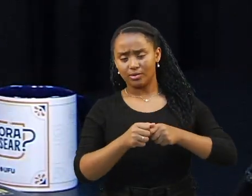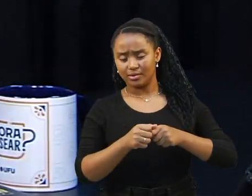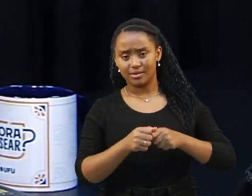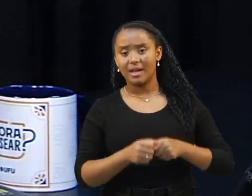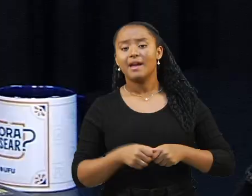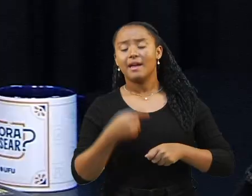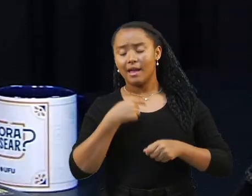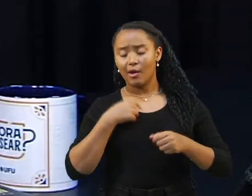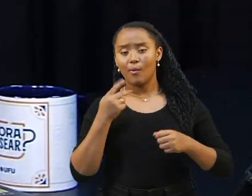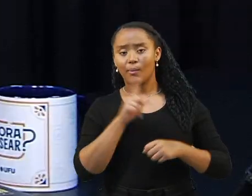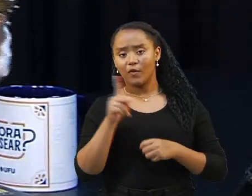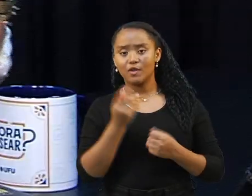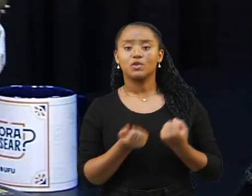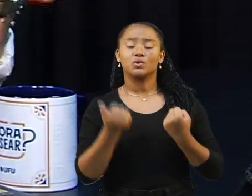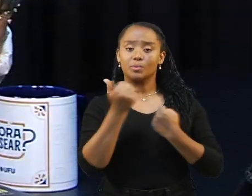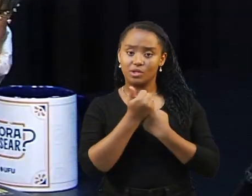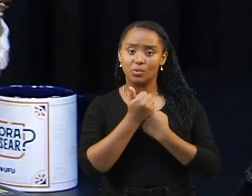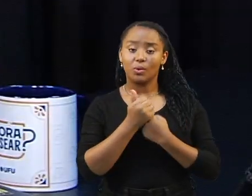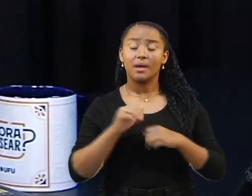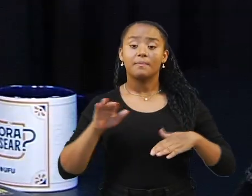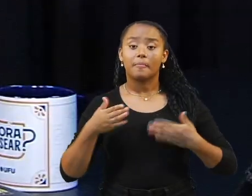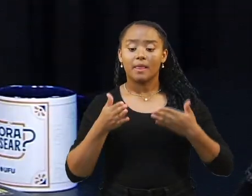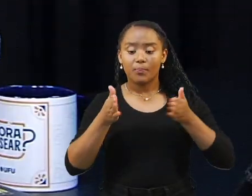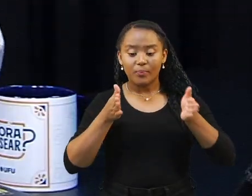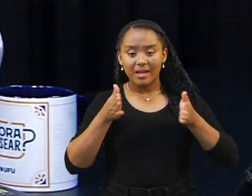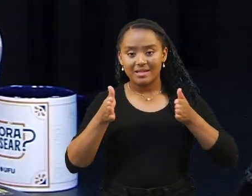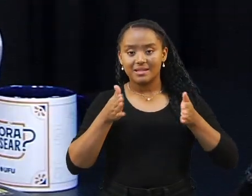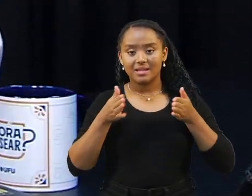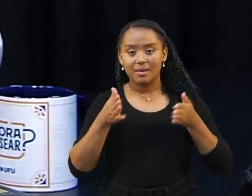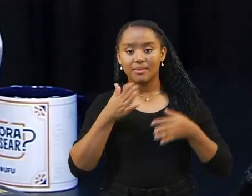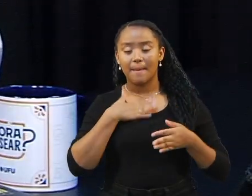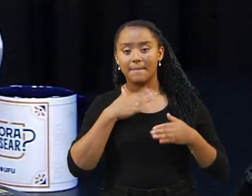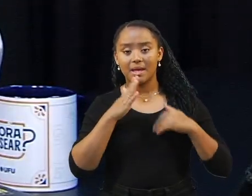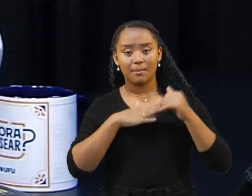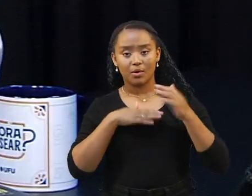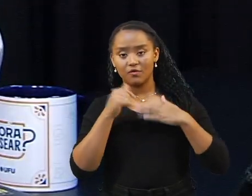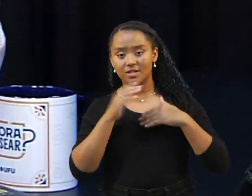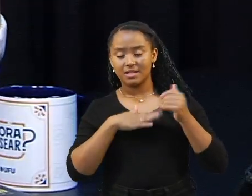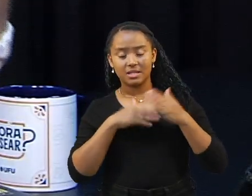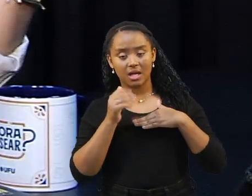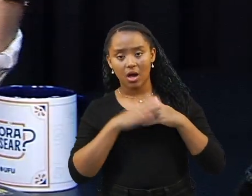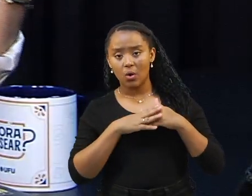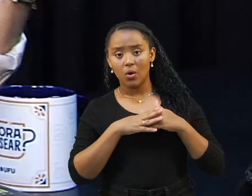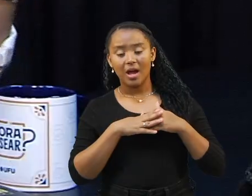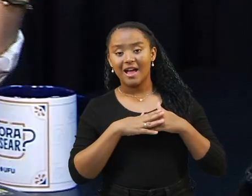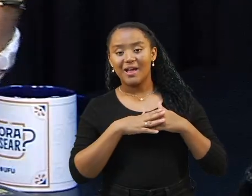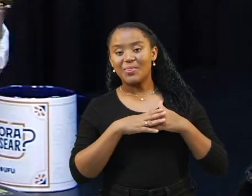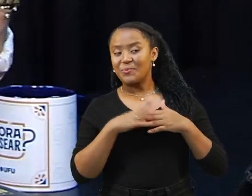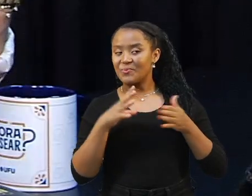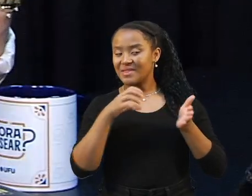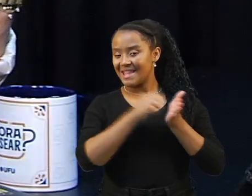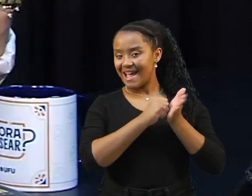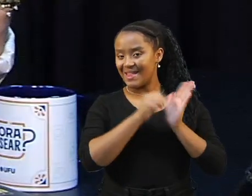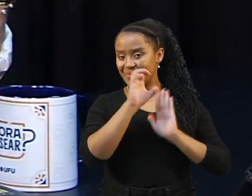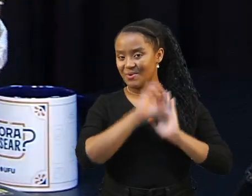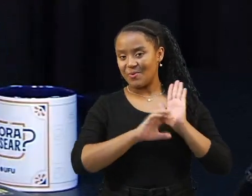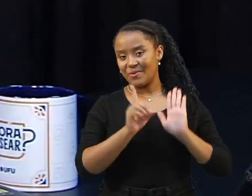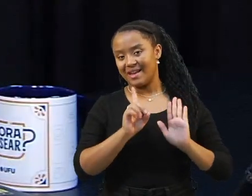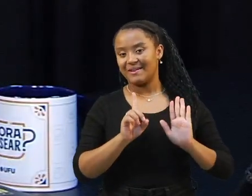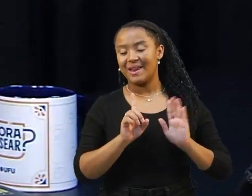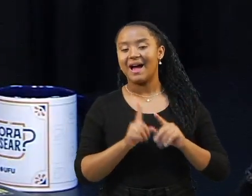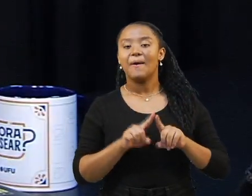a substituta. Então, e esse tempo não conta na minha profissão. Eu já dava aula desde essa